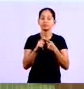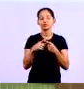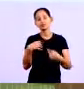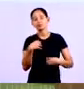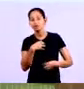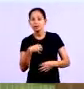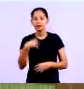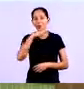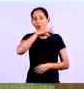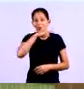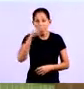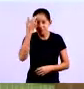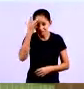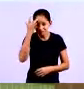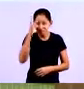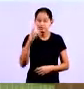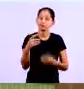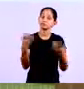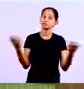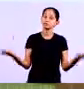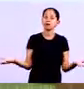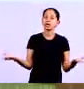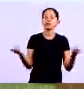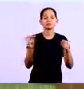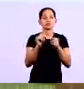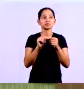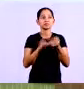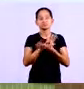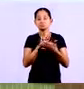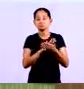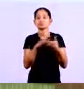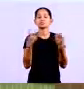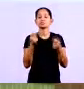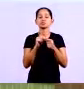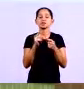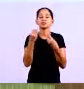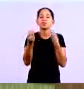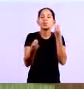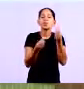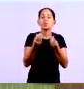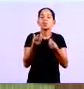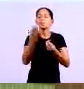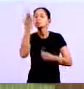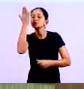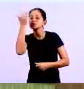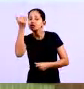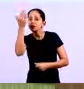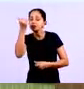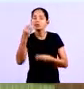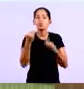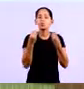incomoda tanto, e deveria incomodar, e as pessoas deveriam saber quanto que paga, e quando a gente fala deveria saber quanto que